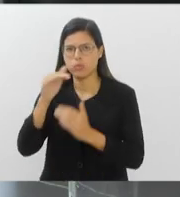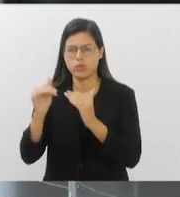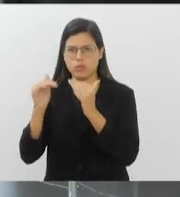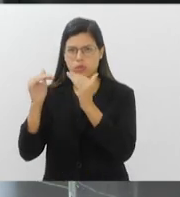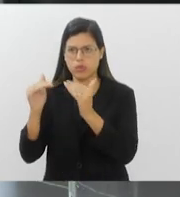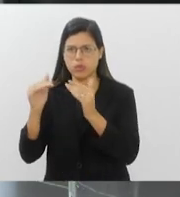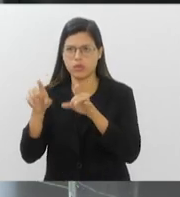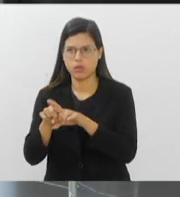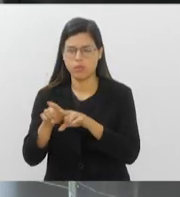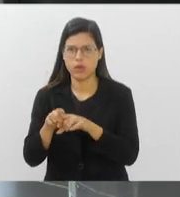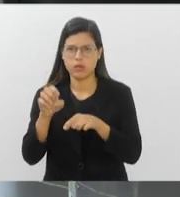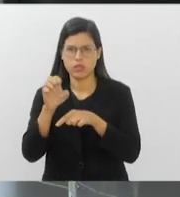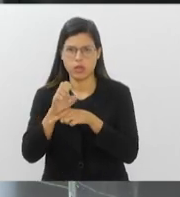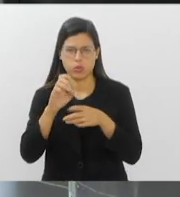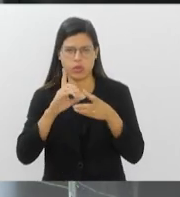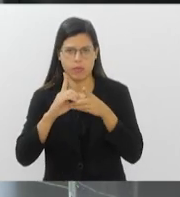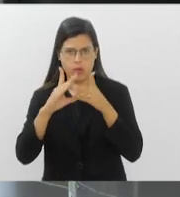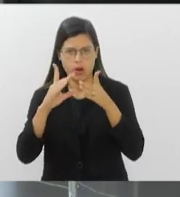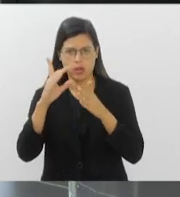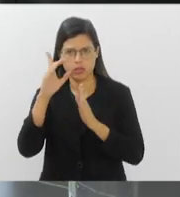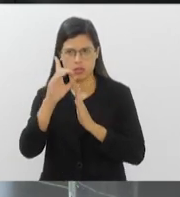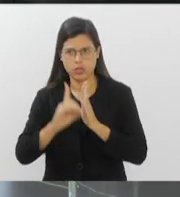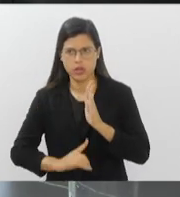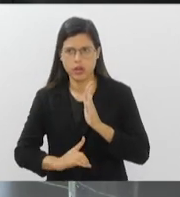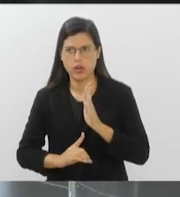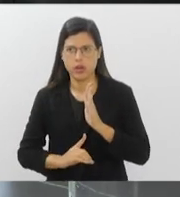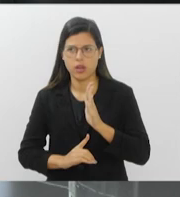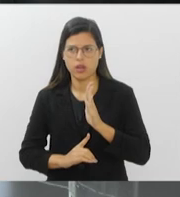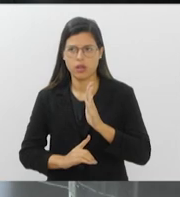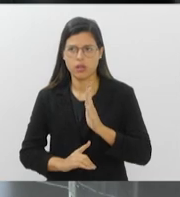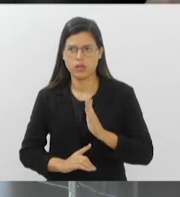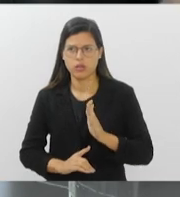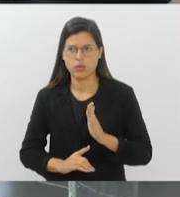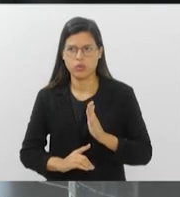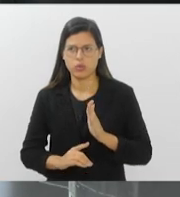de Direito. Traço patriota Clezão.